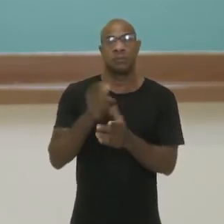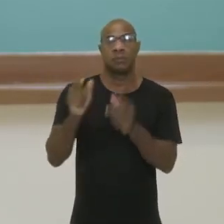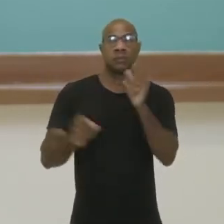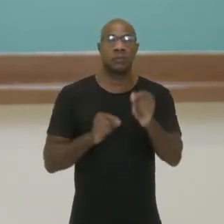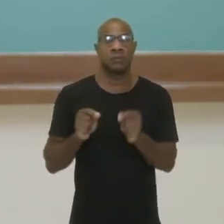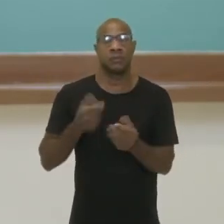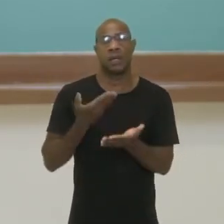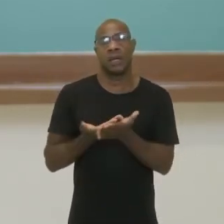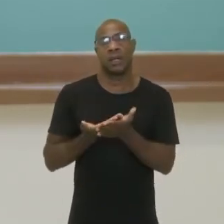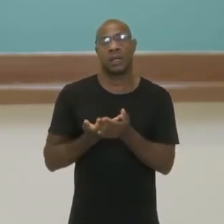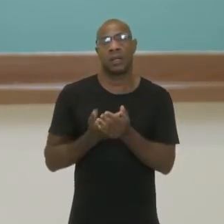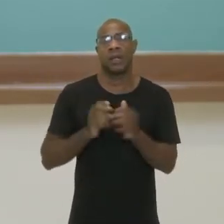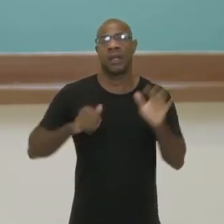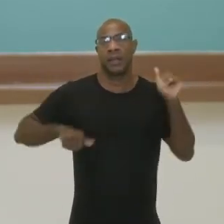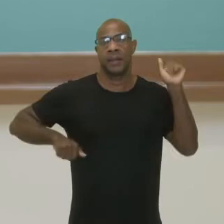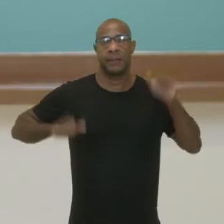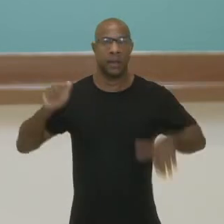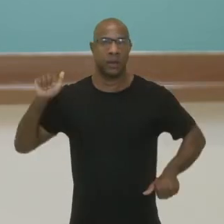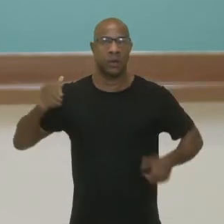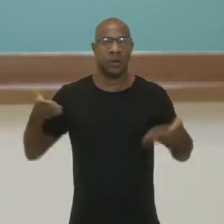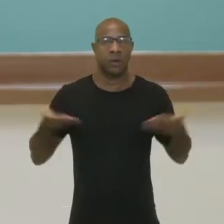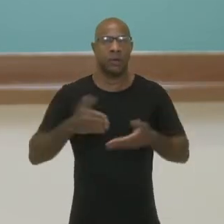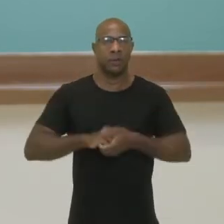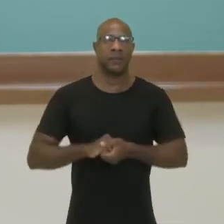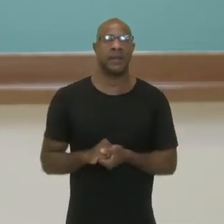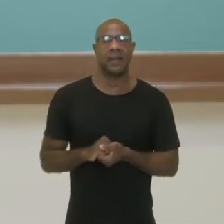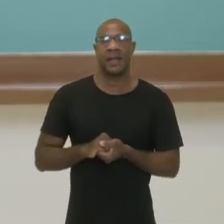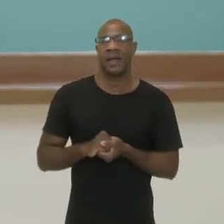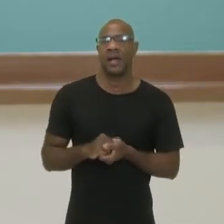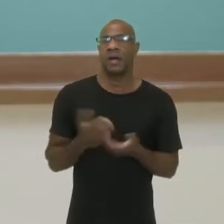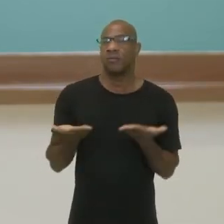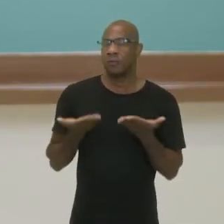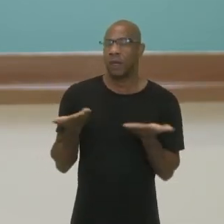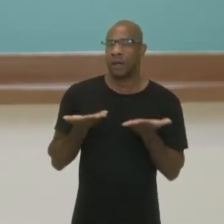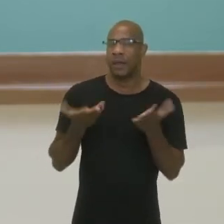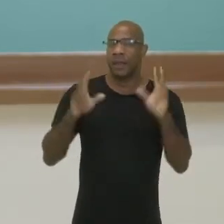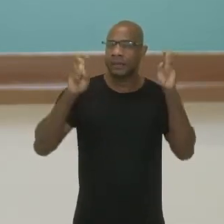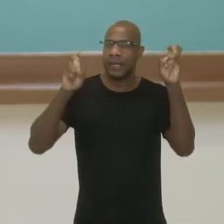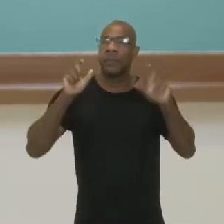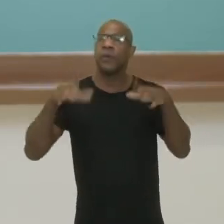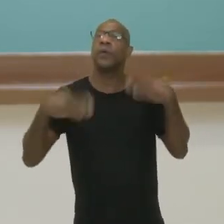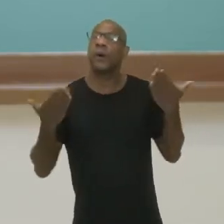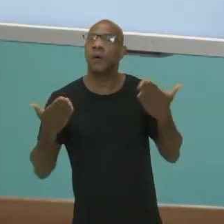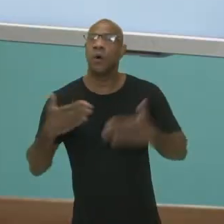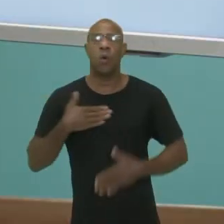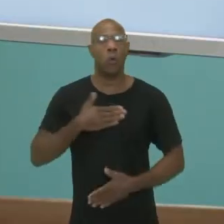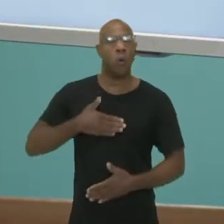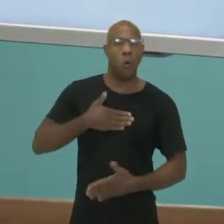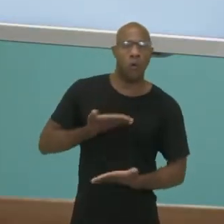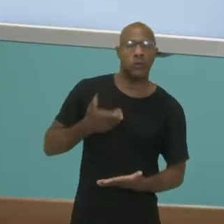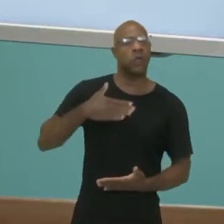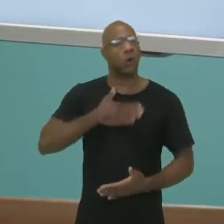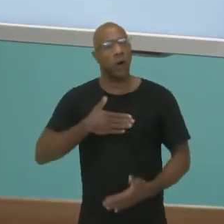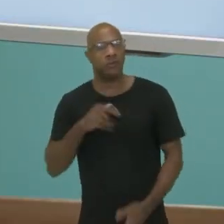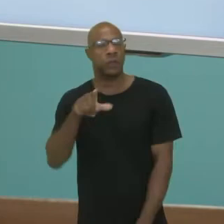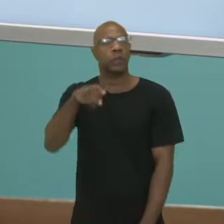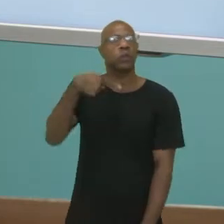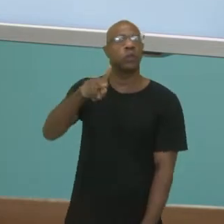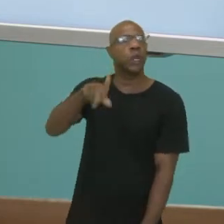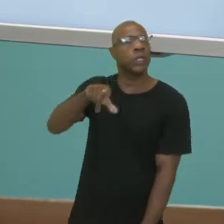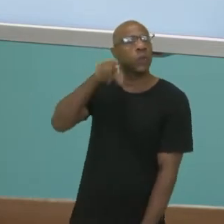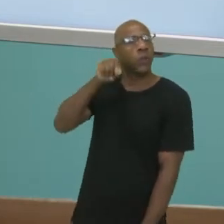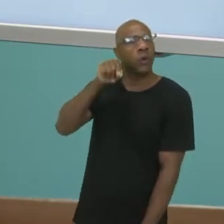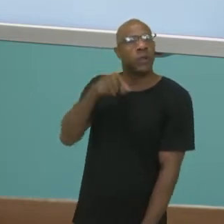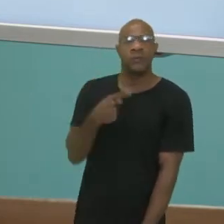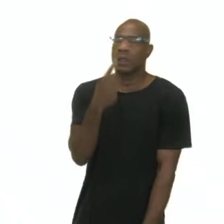espanhol. Vamos falar sobre gostos de preferência, expressões de gostos e preferências. Qual será, ou melhor, quais serão os objetivos